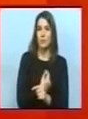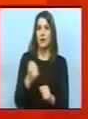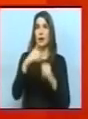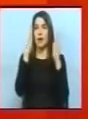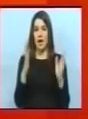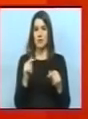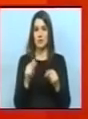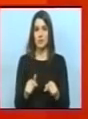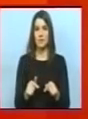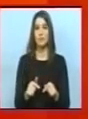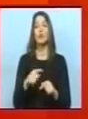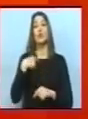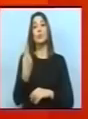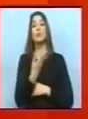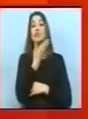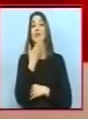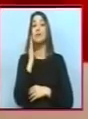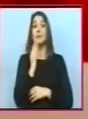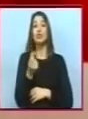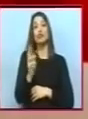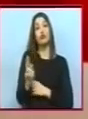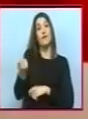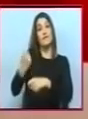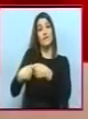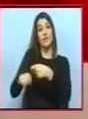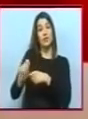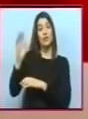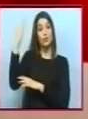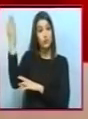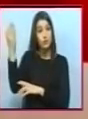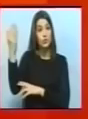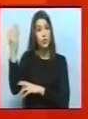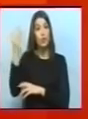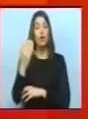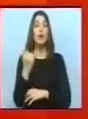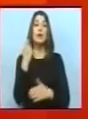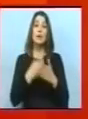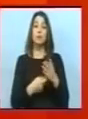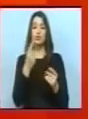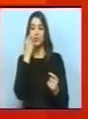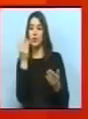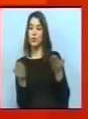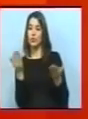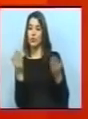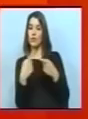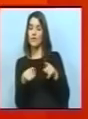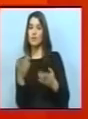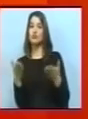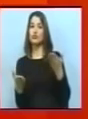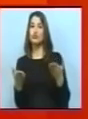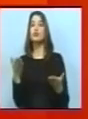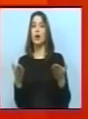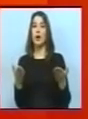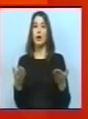que depois, tendo em conta o valor da venda futura, a mais-valia vai ser determinada entre a diferença destes valores, o que pode